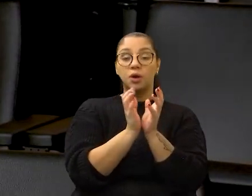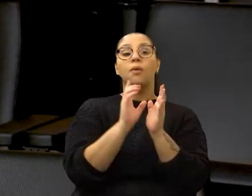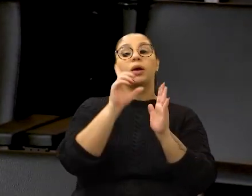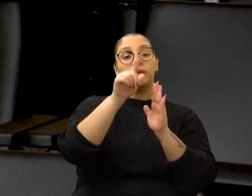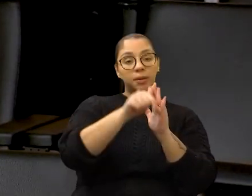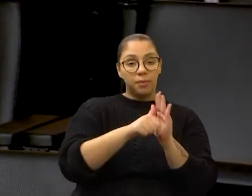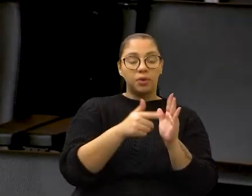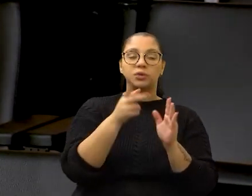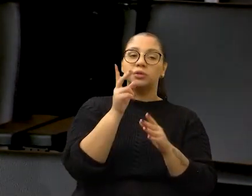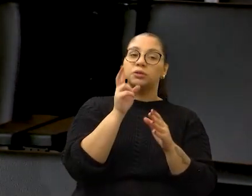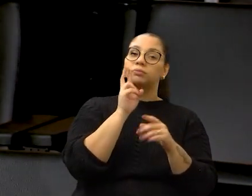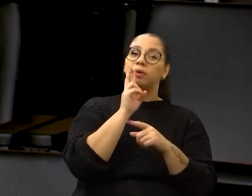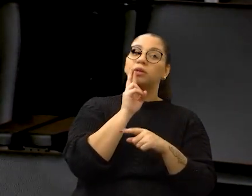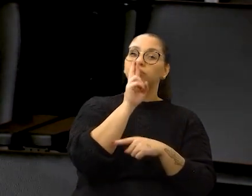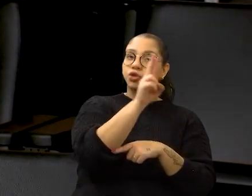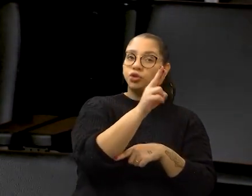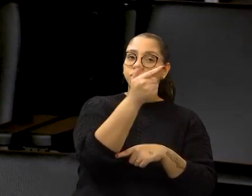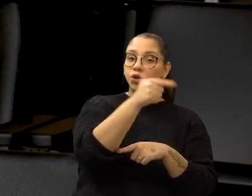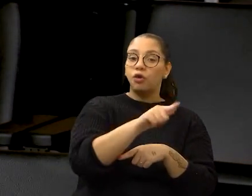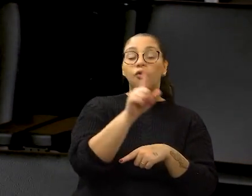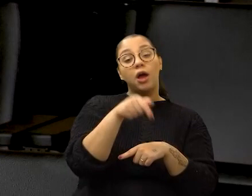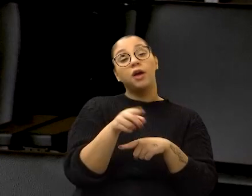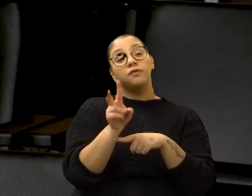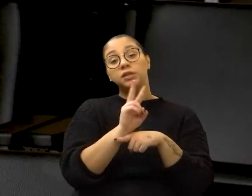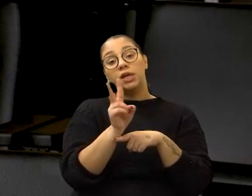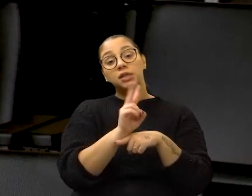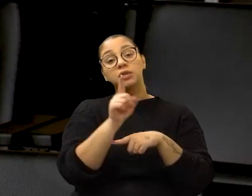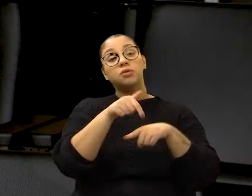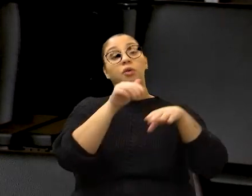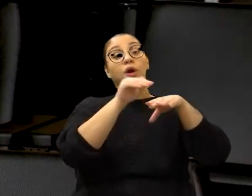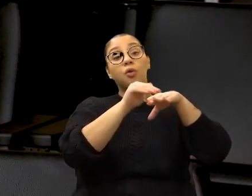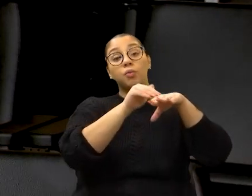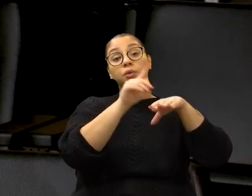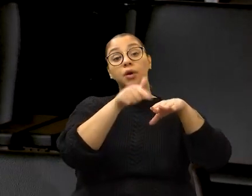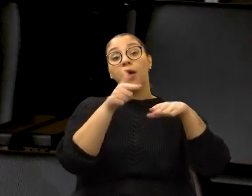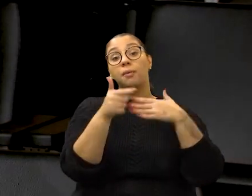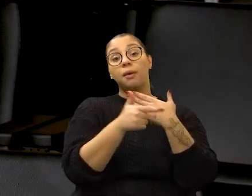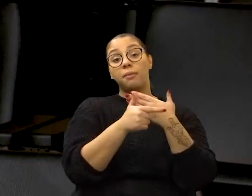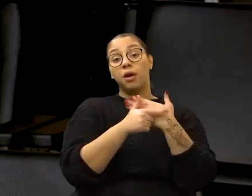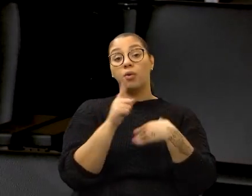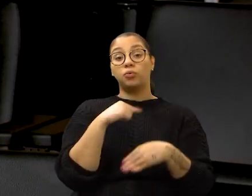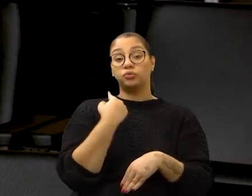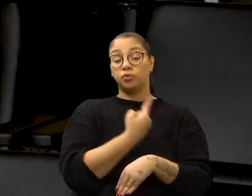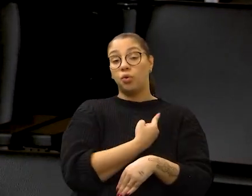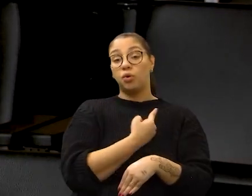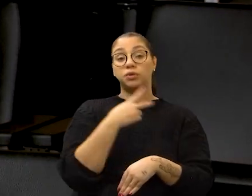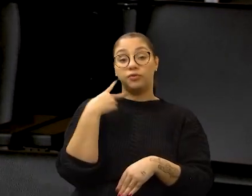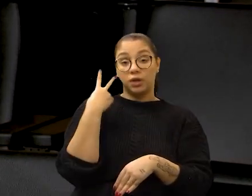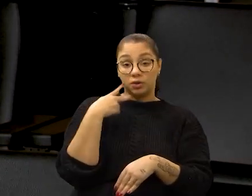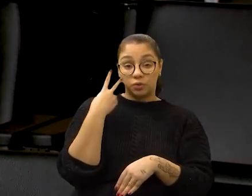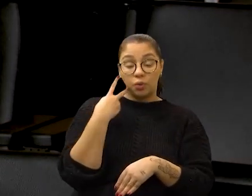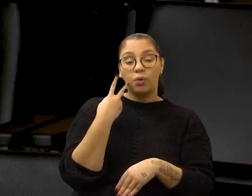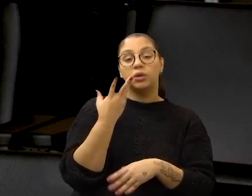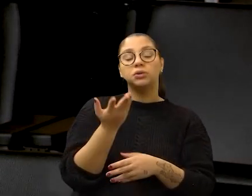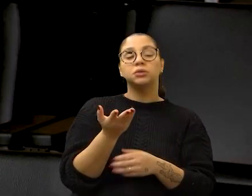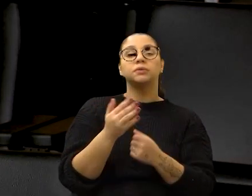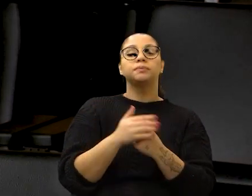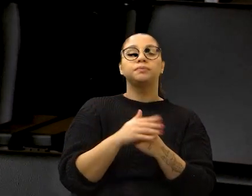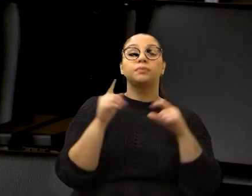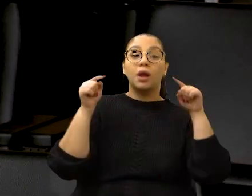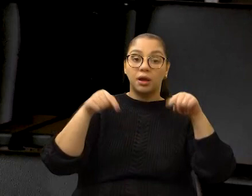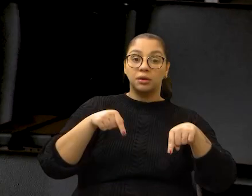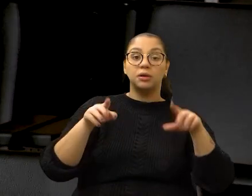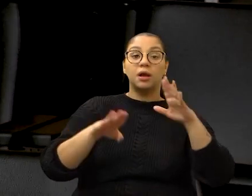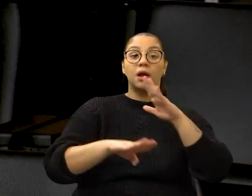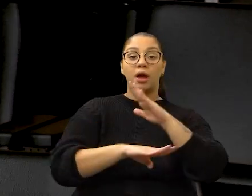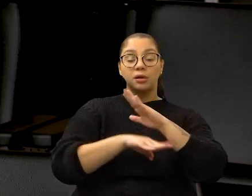gente reiterou de novo, porque isso é a fiscalização, é a cobrança, que é o nosso papel enquanto vereadores, né,